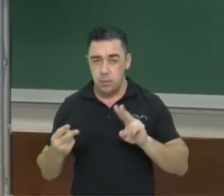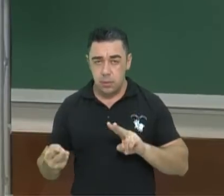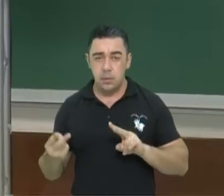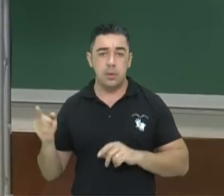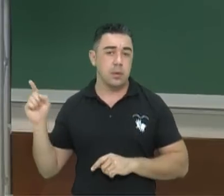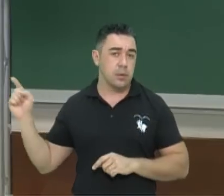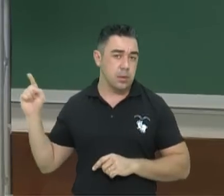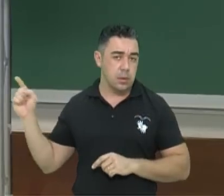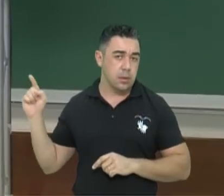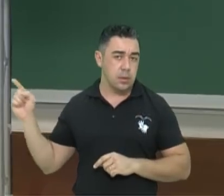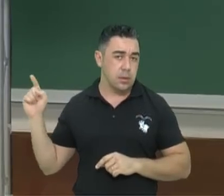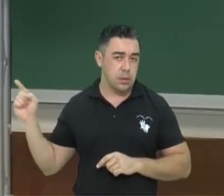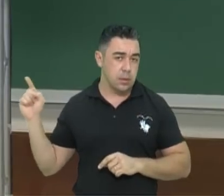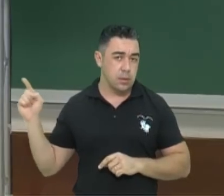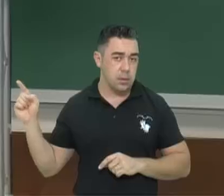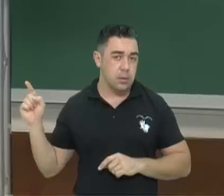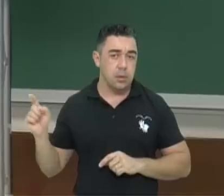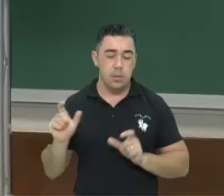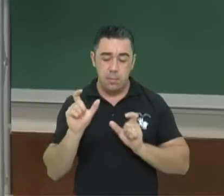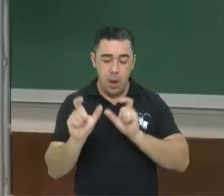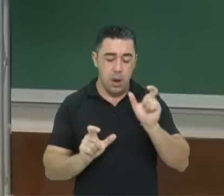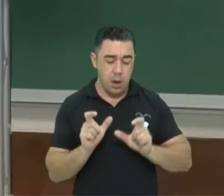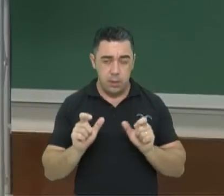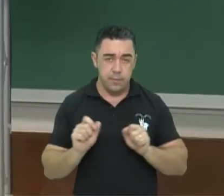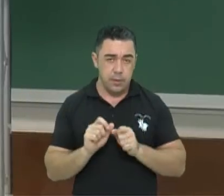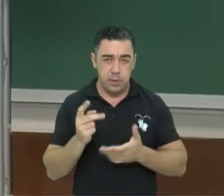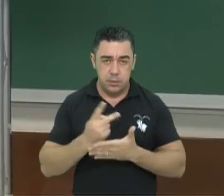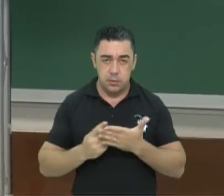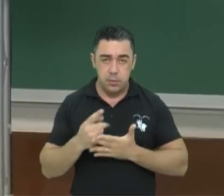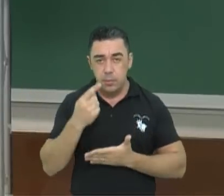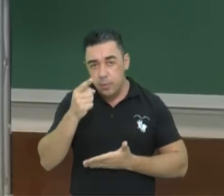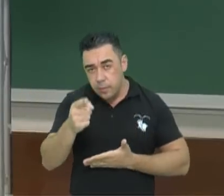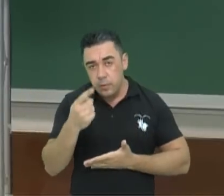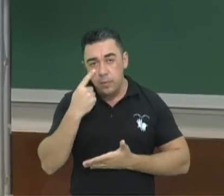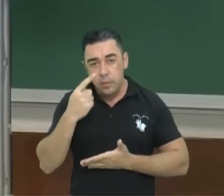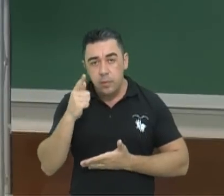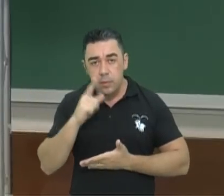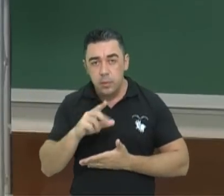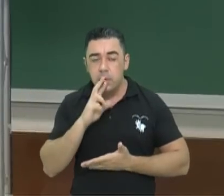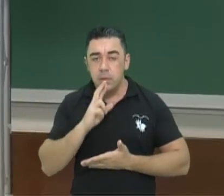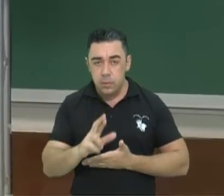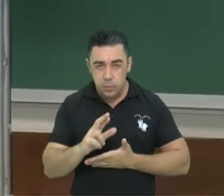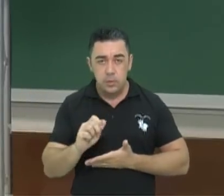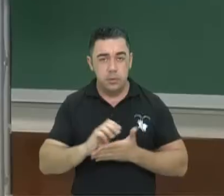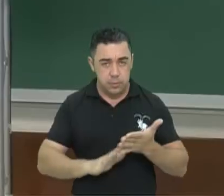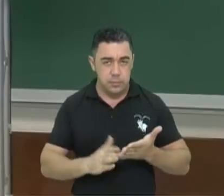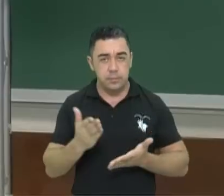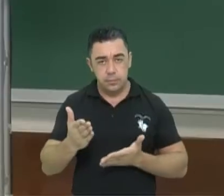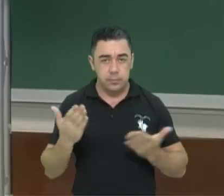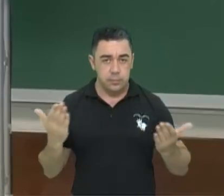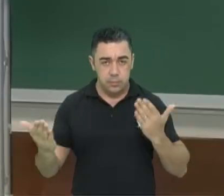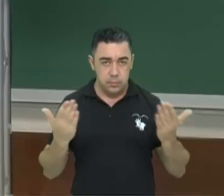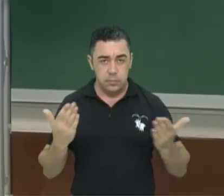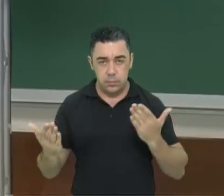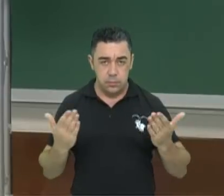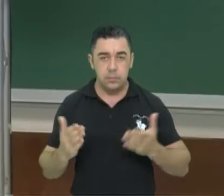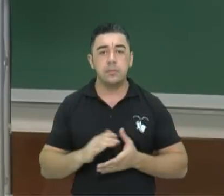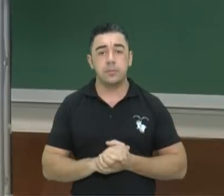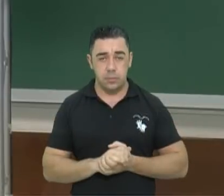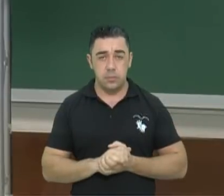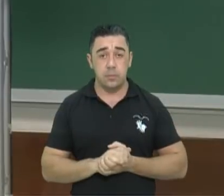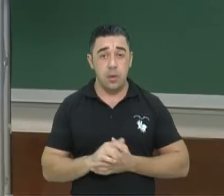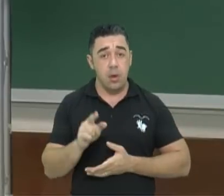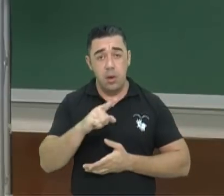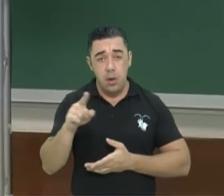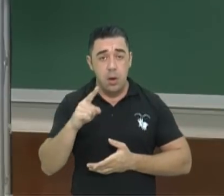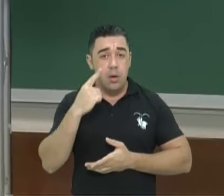está aqui em palavras para o desenho, para você conseguir fazer essa comparação, né, para você ver que